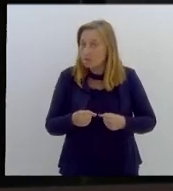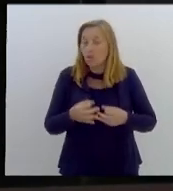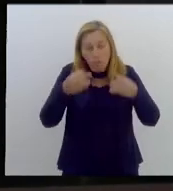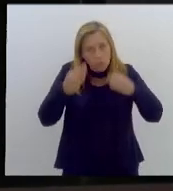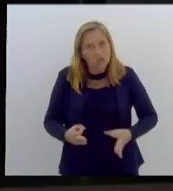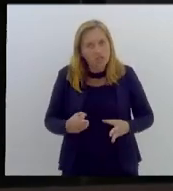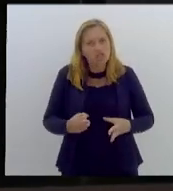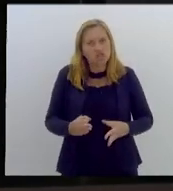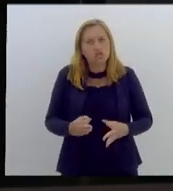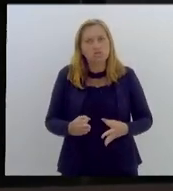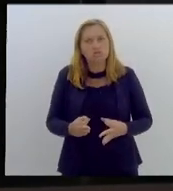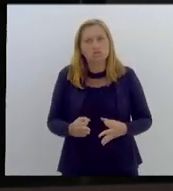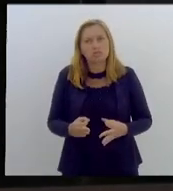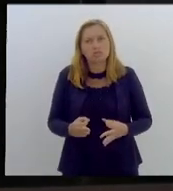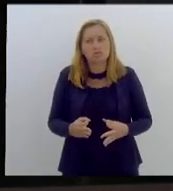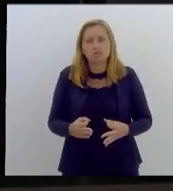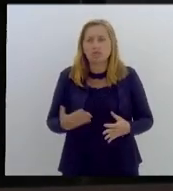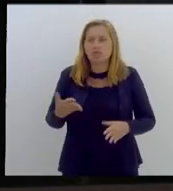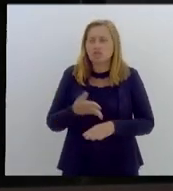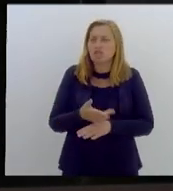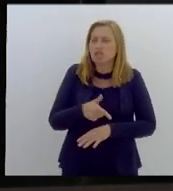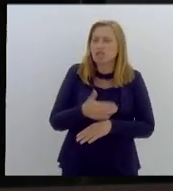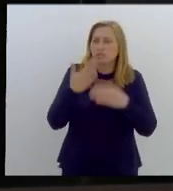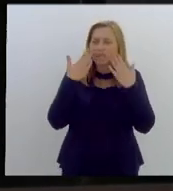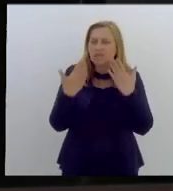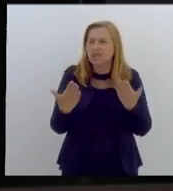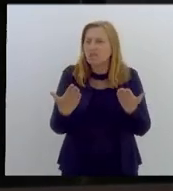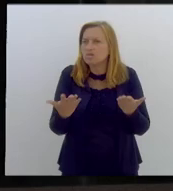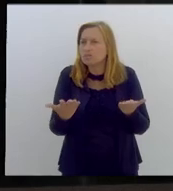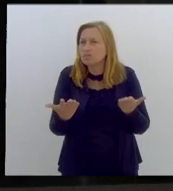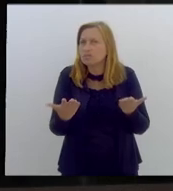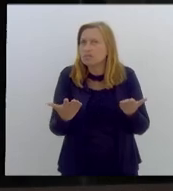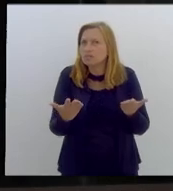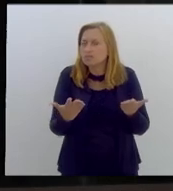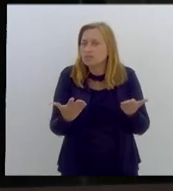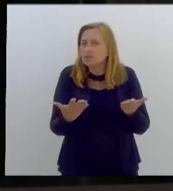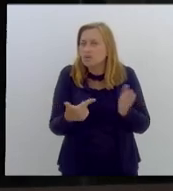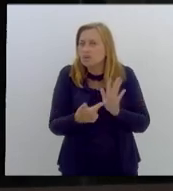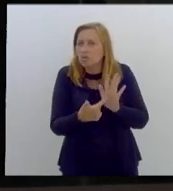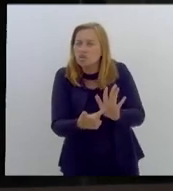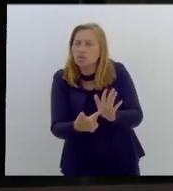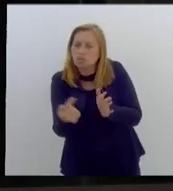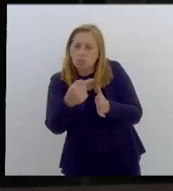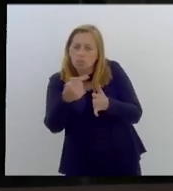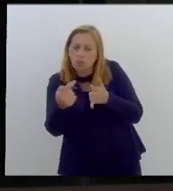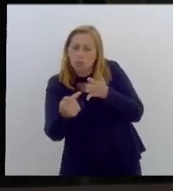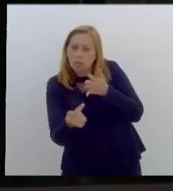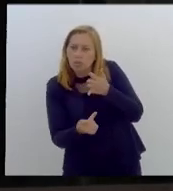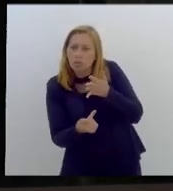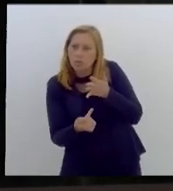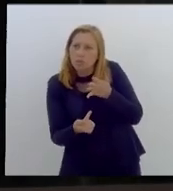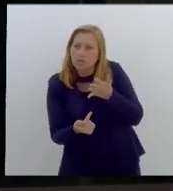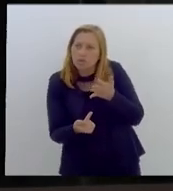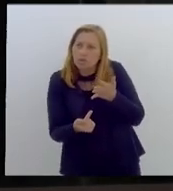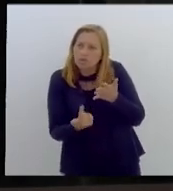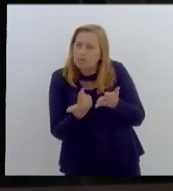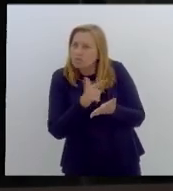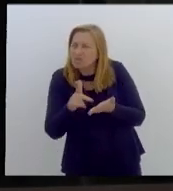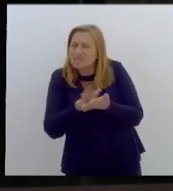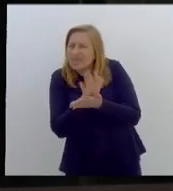honesta, e chegaram aqui e apresentaram, apontando os equívocos. E